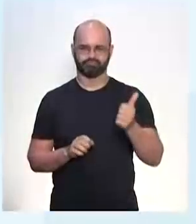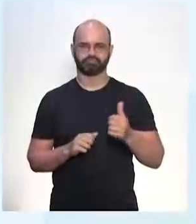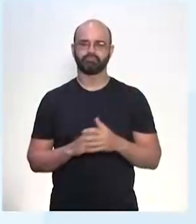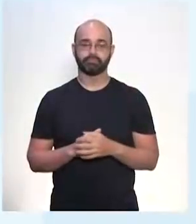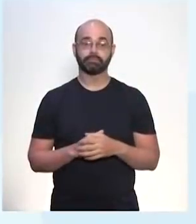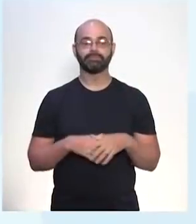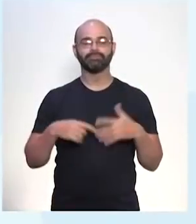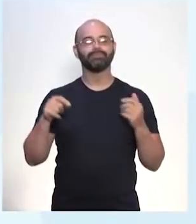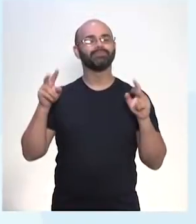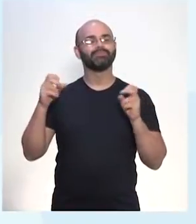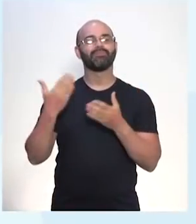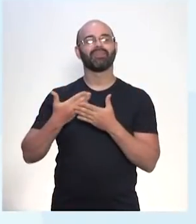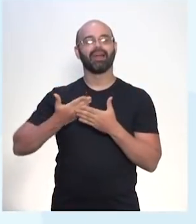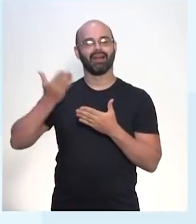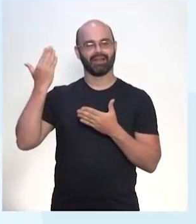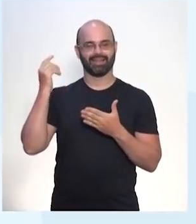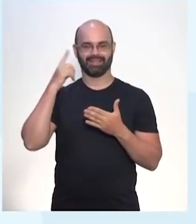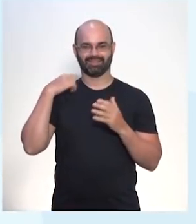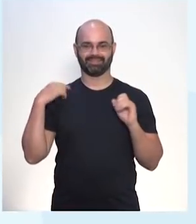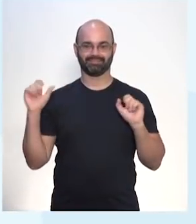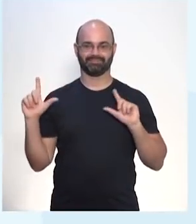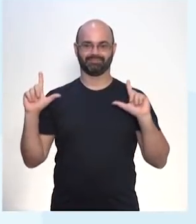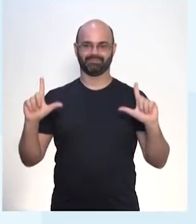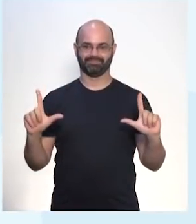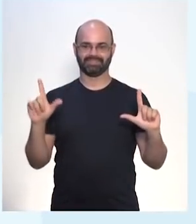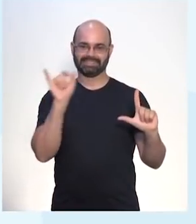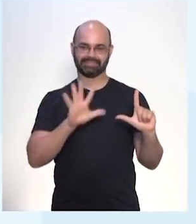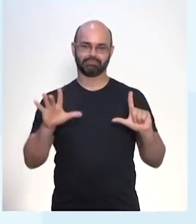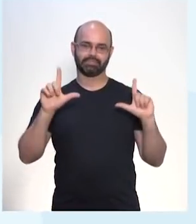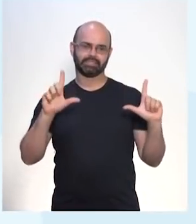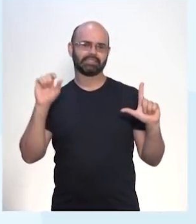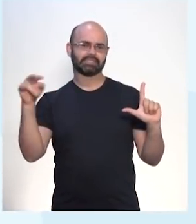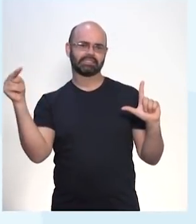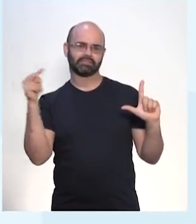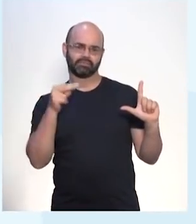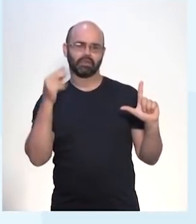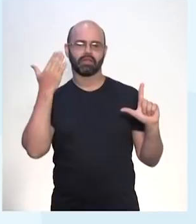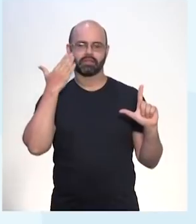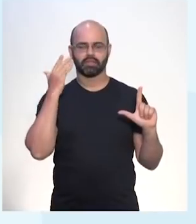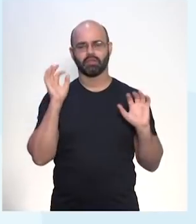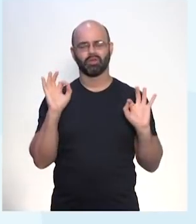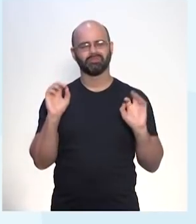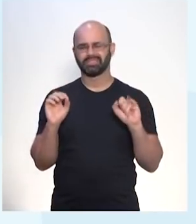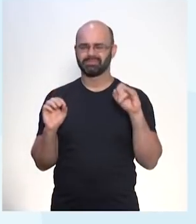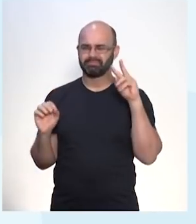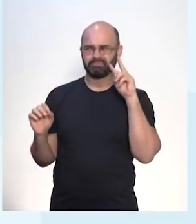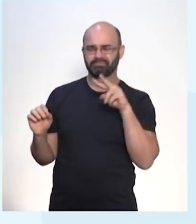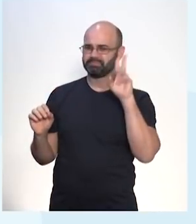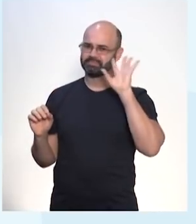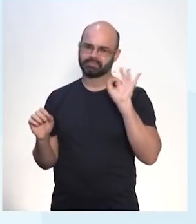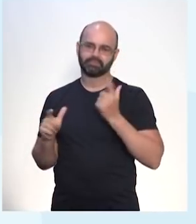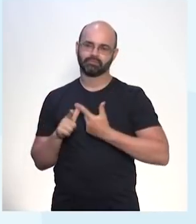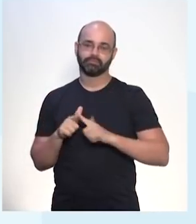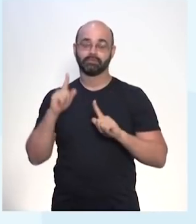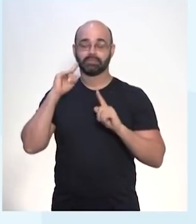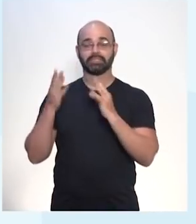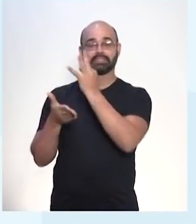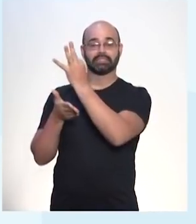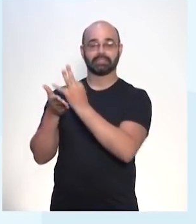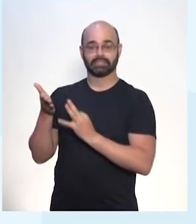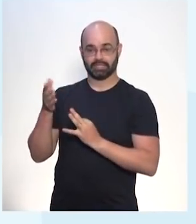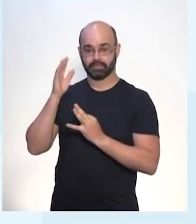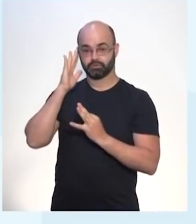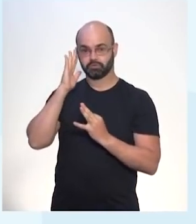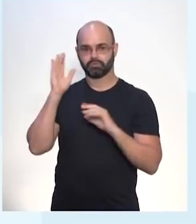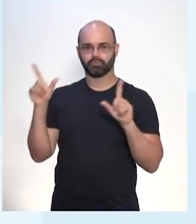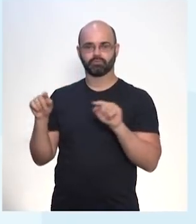essa eu trabalhei na aula anterior, eu coloquei nessa porque eu fiquei com medo. Se não der para entender nenhuma, na outra está aqui. É, então, o texto argumentativo, que também faz